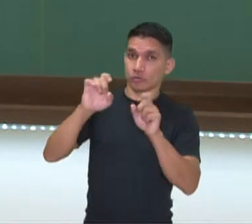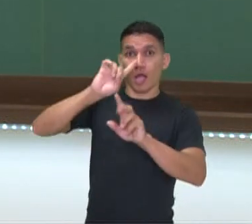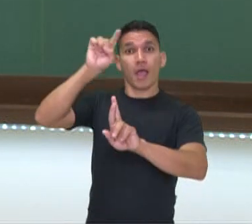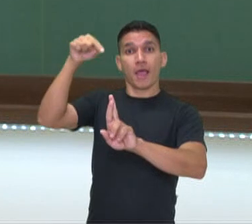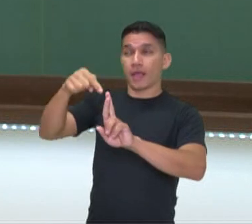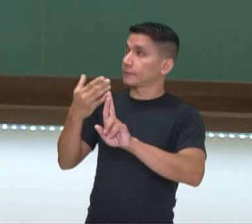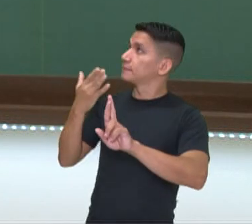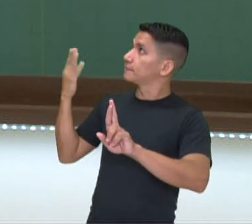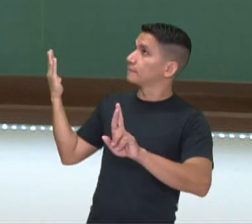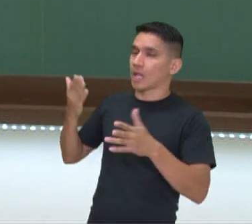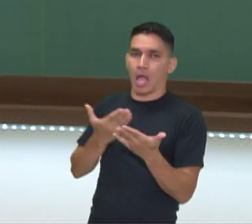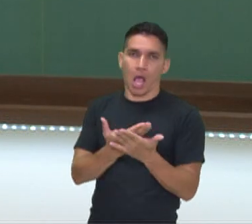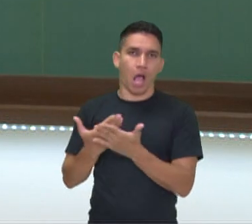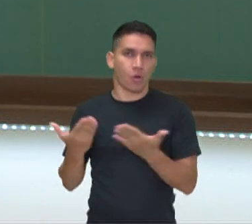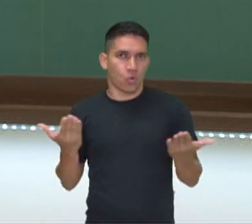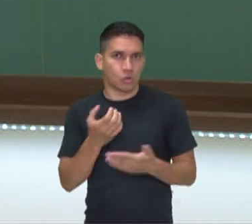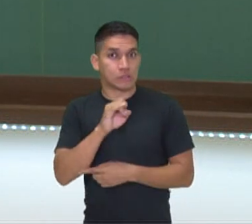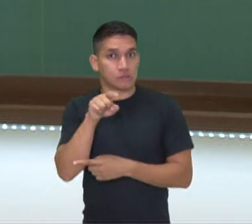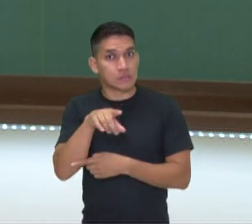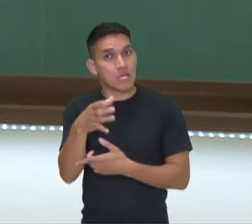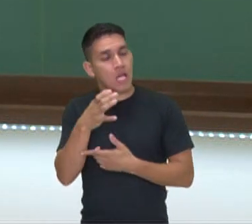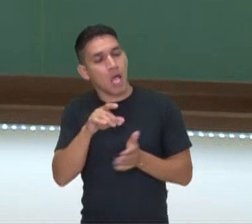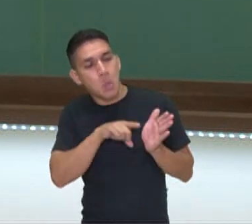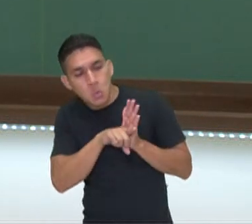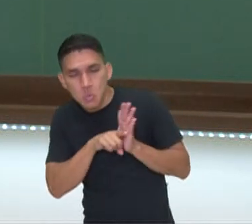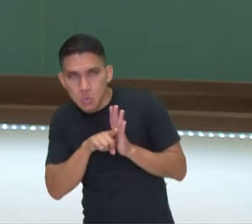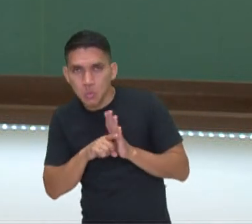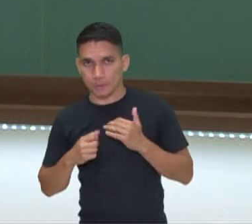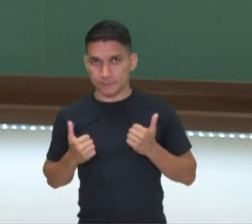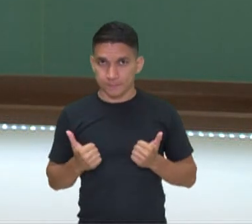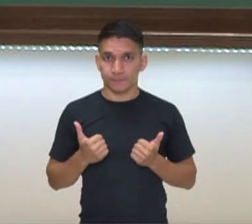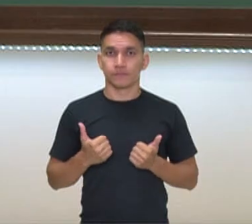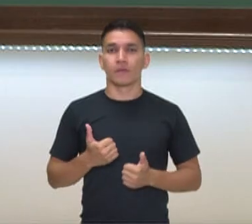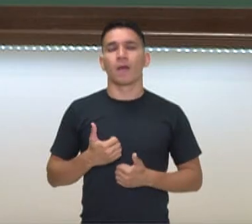da aula de hoje, caso vocês queiram consultar, tá?